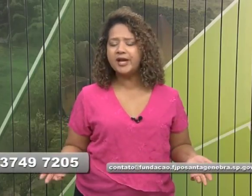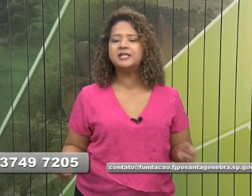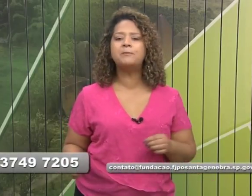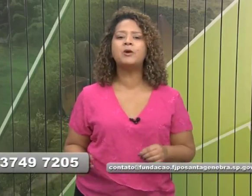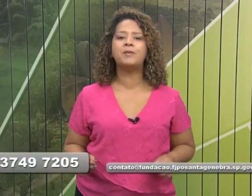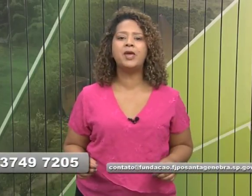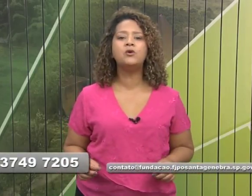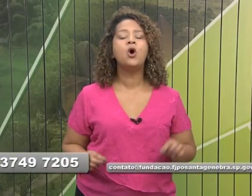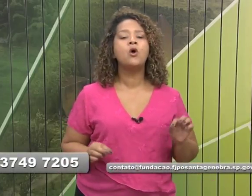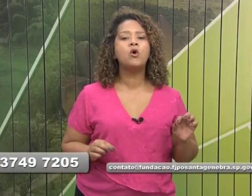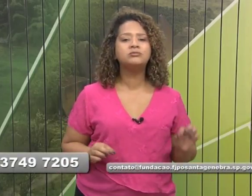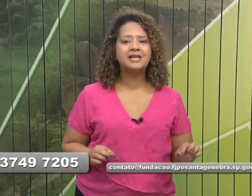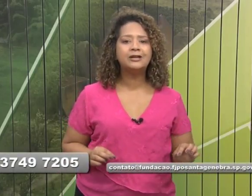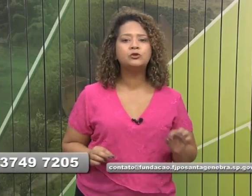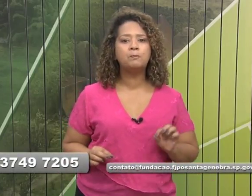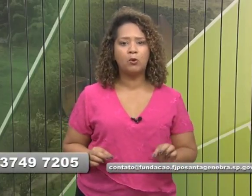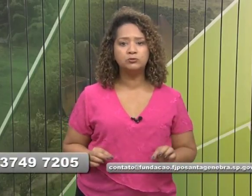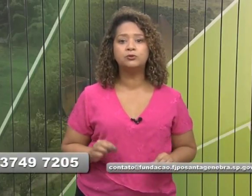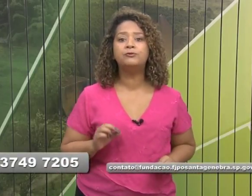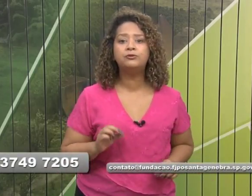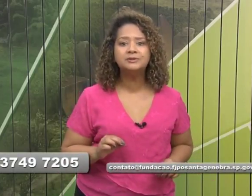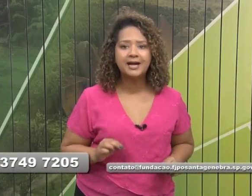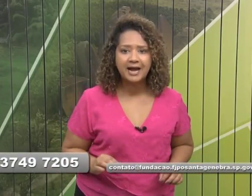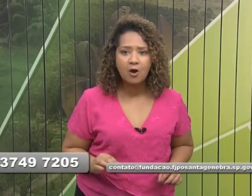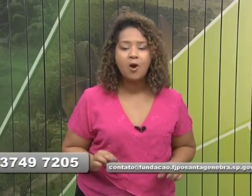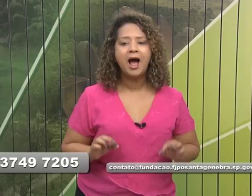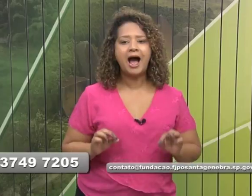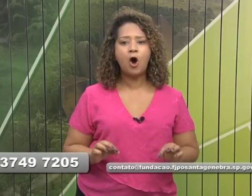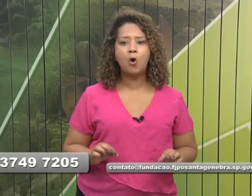3749-7205 ou ainda pelo e-mail